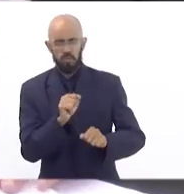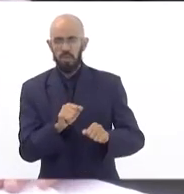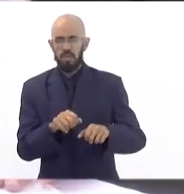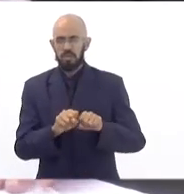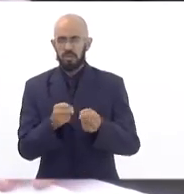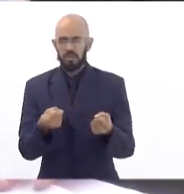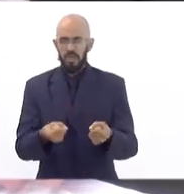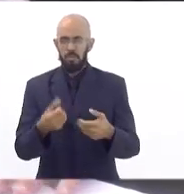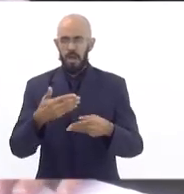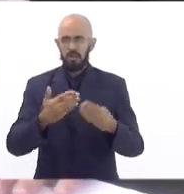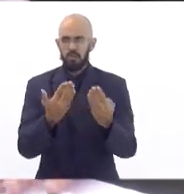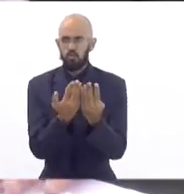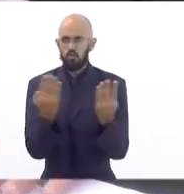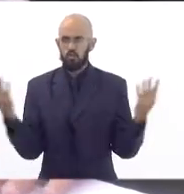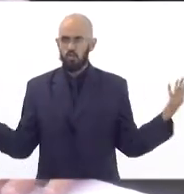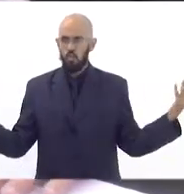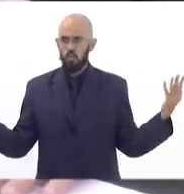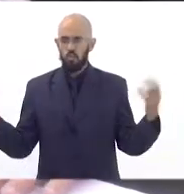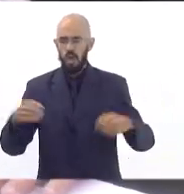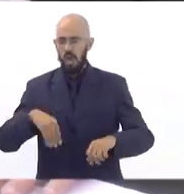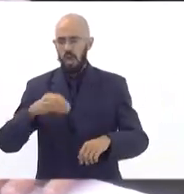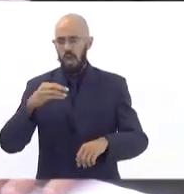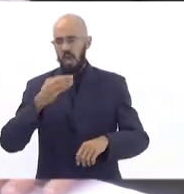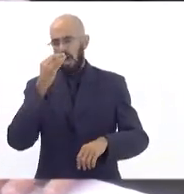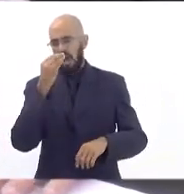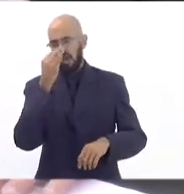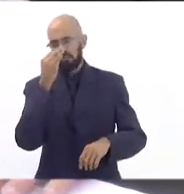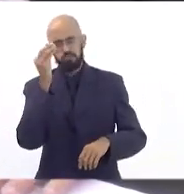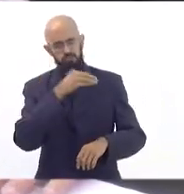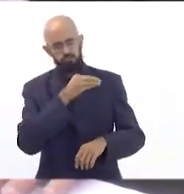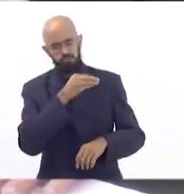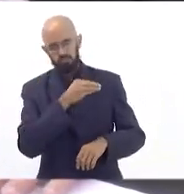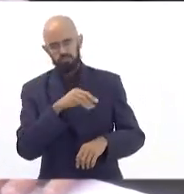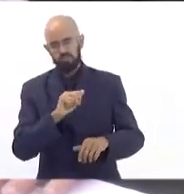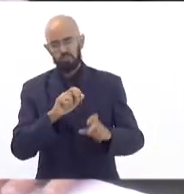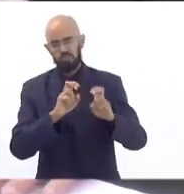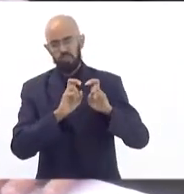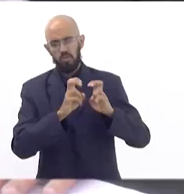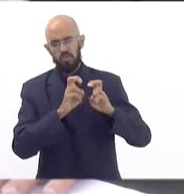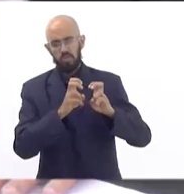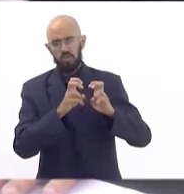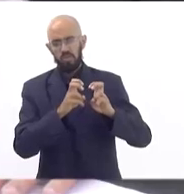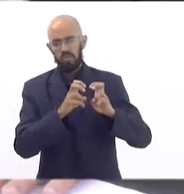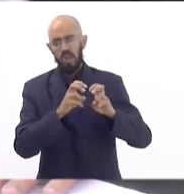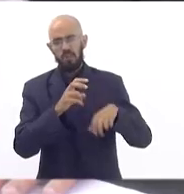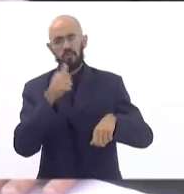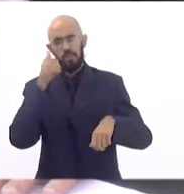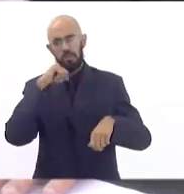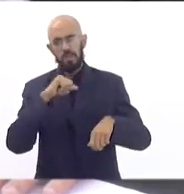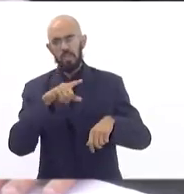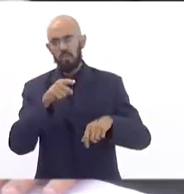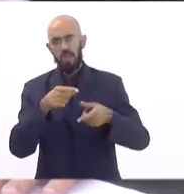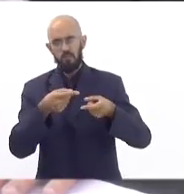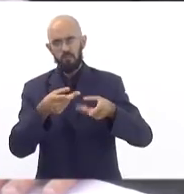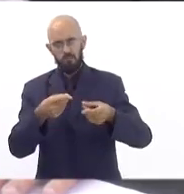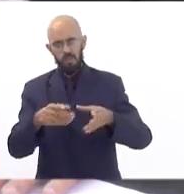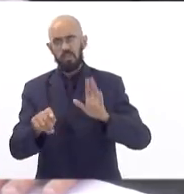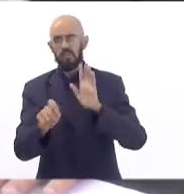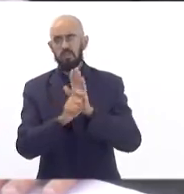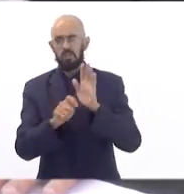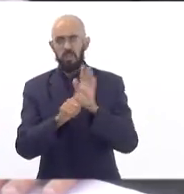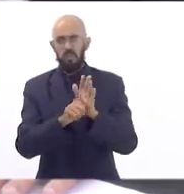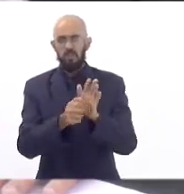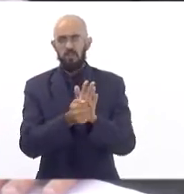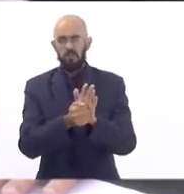número da licitação a fé nos diz respeito ao vagão feminino a questão da vida o e diversas estações de